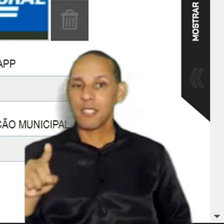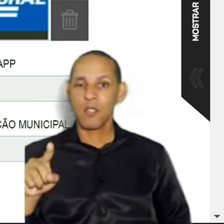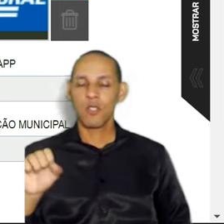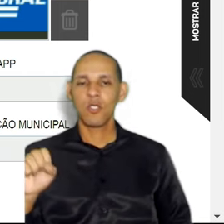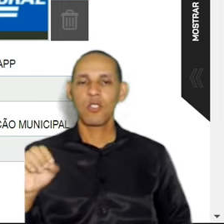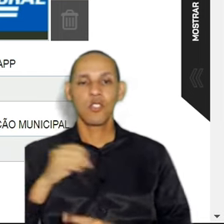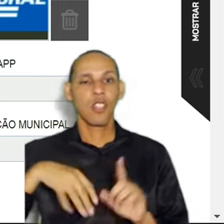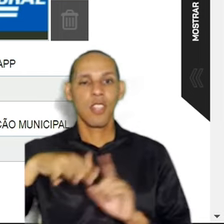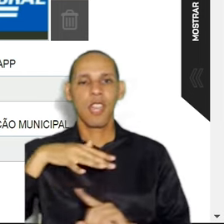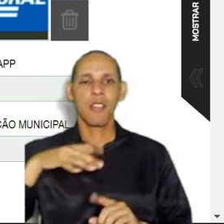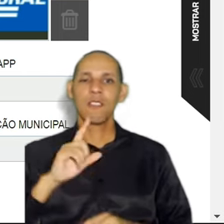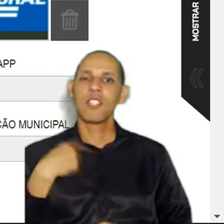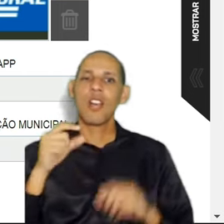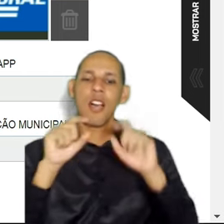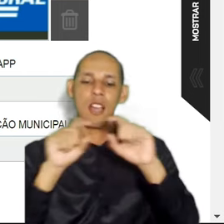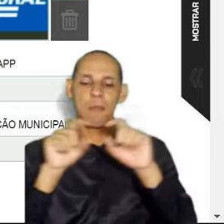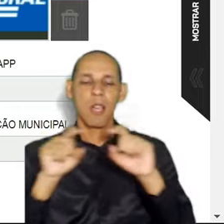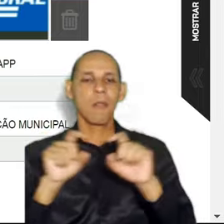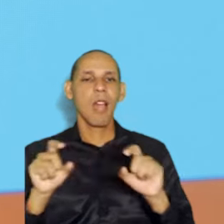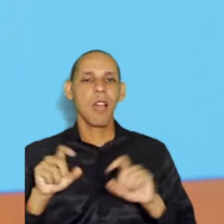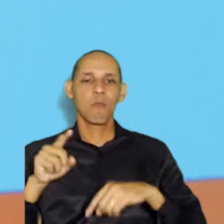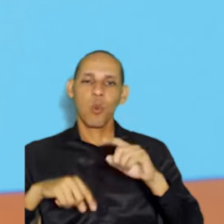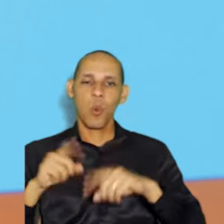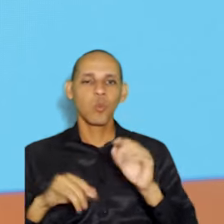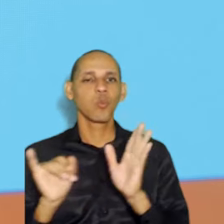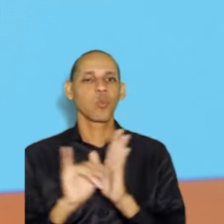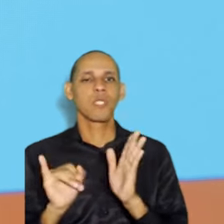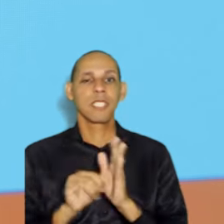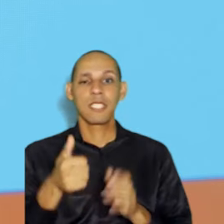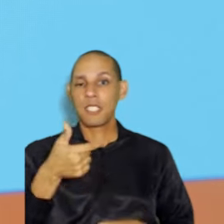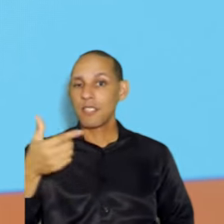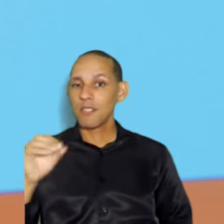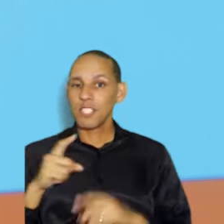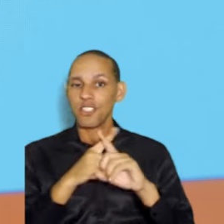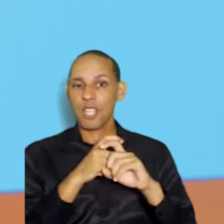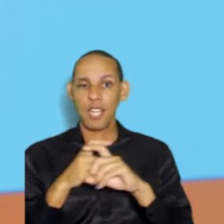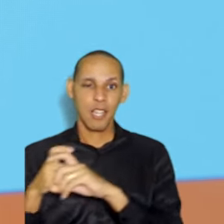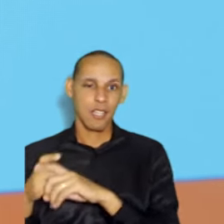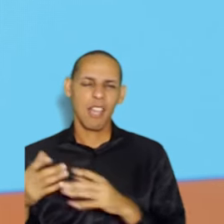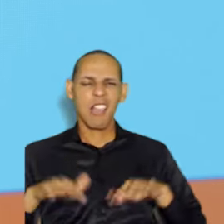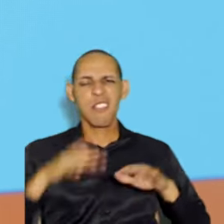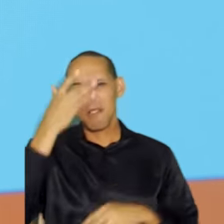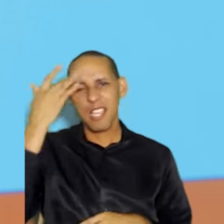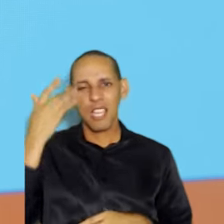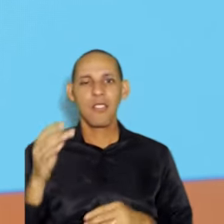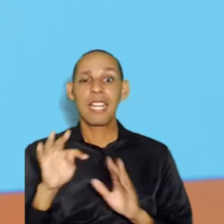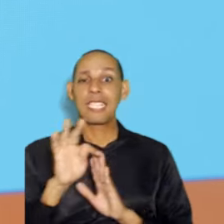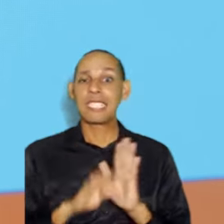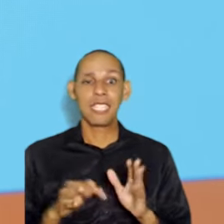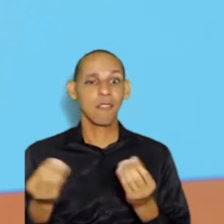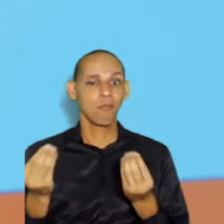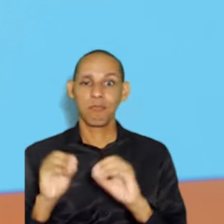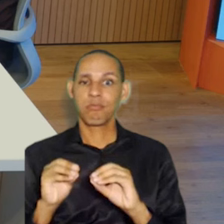lá na na descrição do produto infelizmente não tem eh condição de colocar tudo isso de informação retorna com erro de